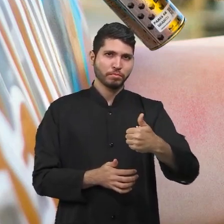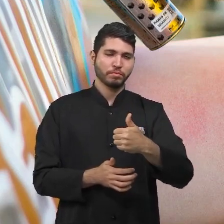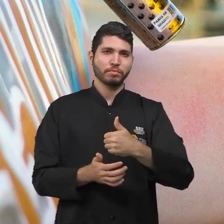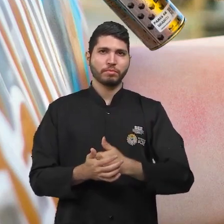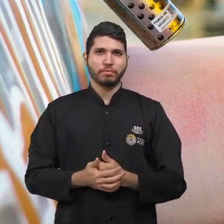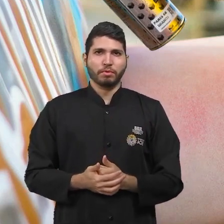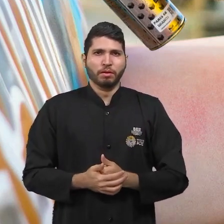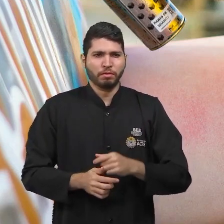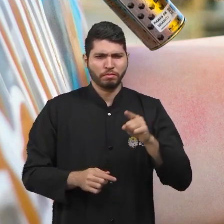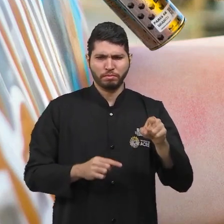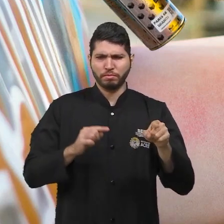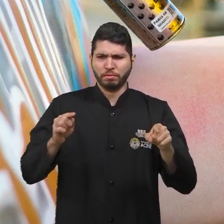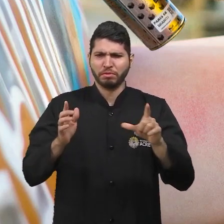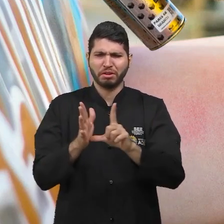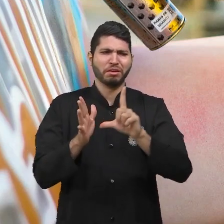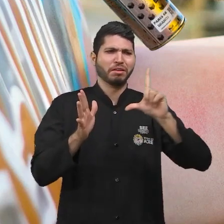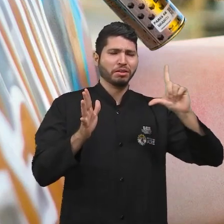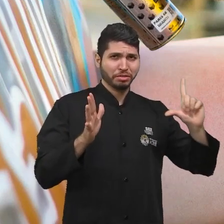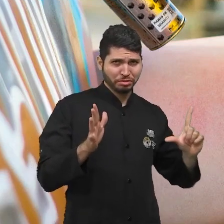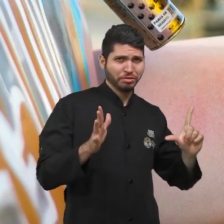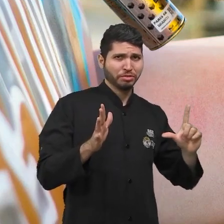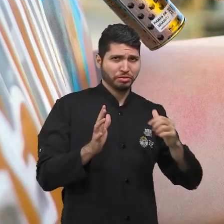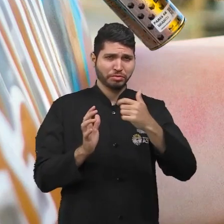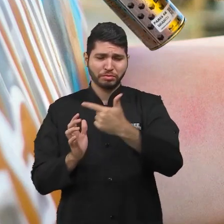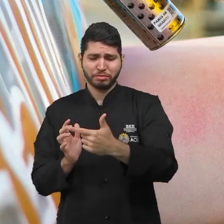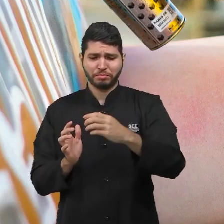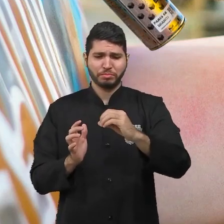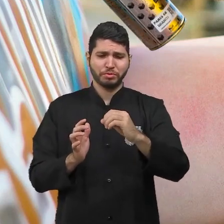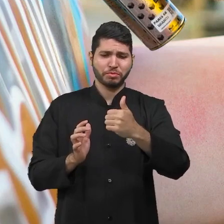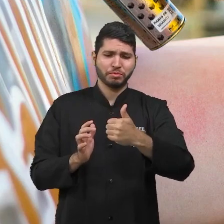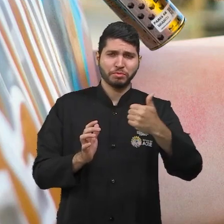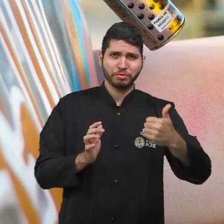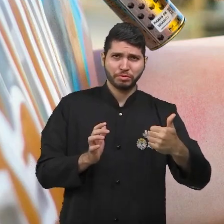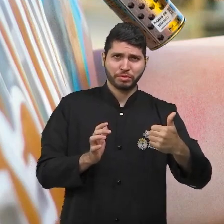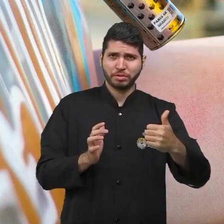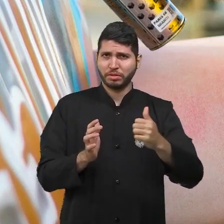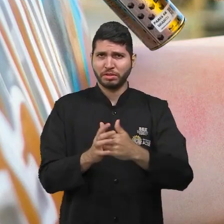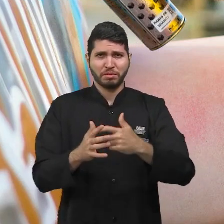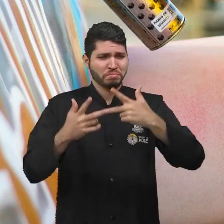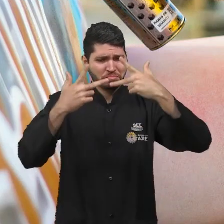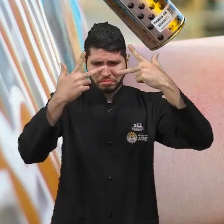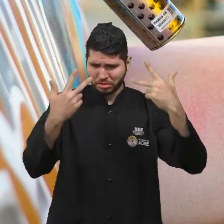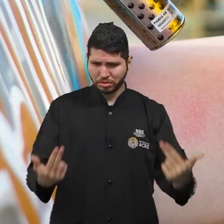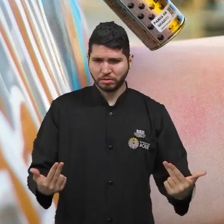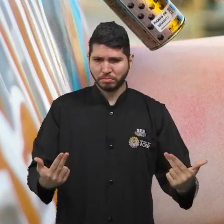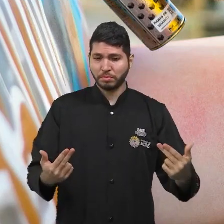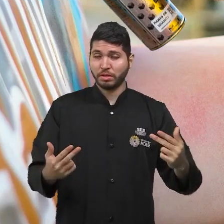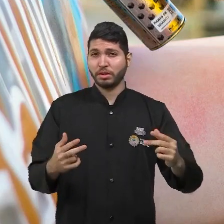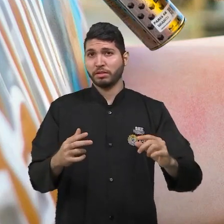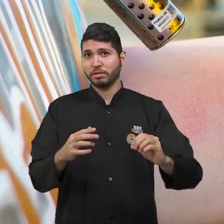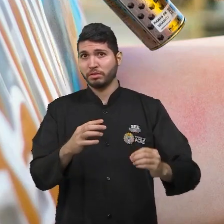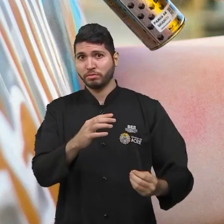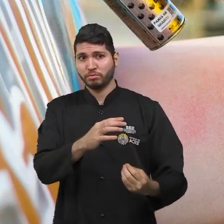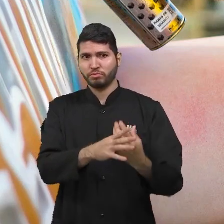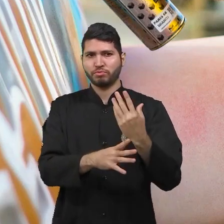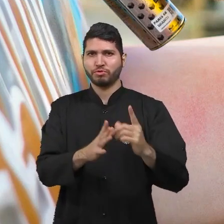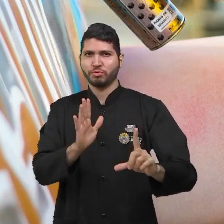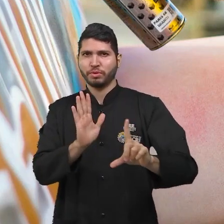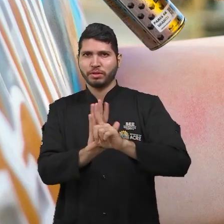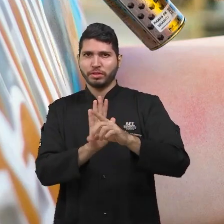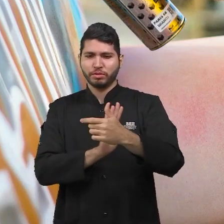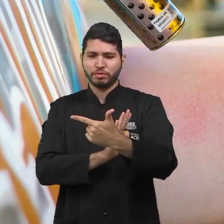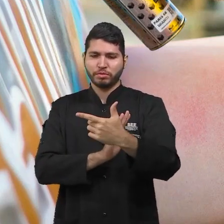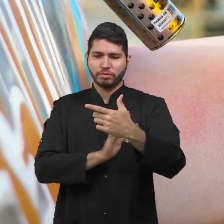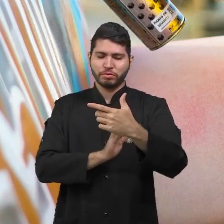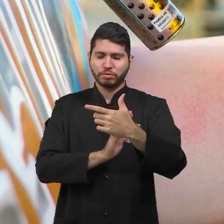e pichação eram tratados da mesma forma. Então, depois da lei, ele descriminalizou,